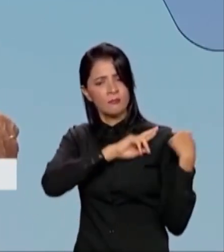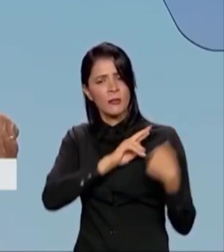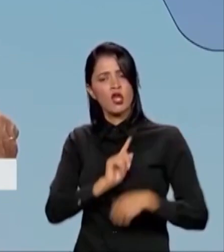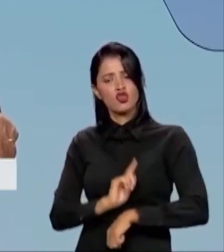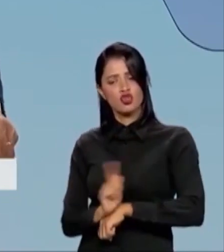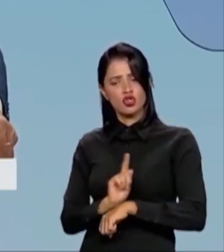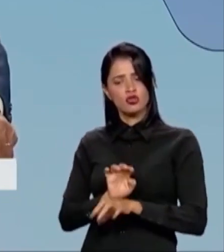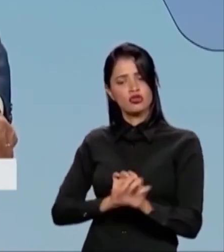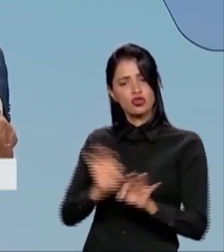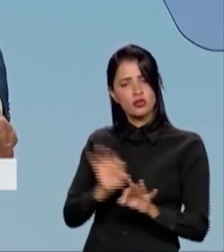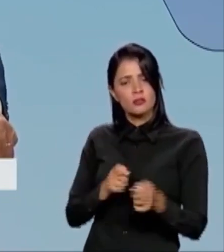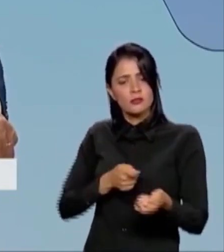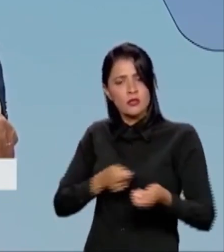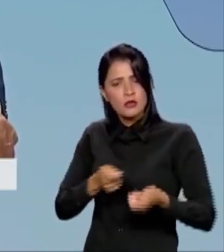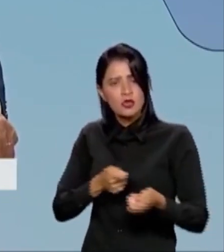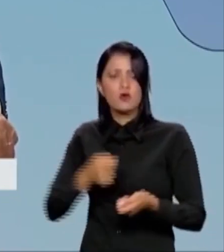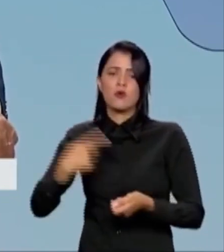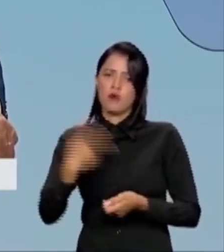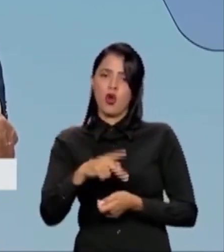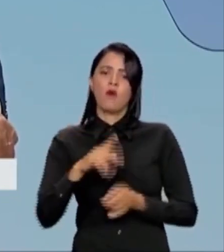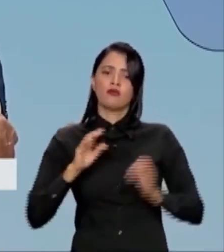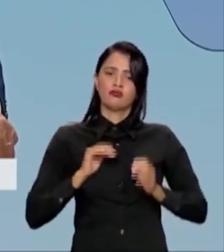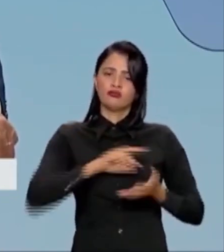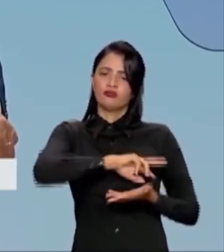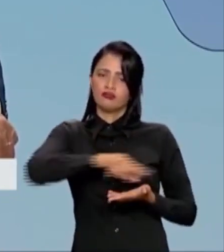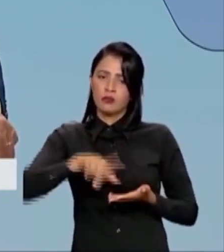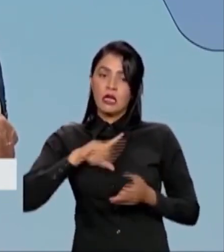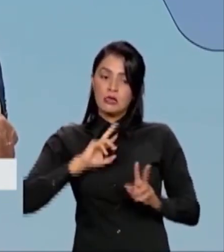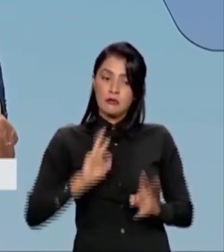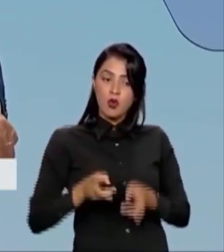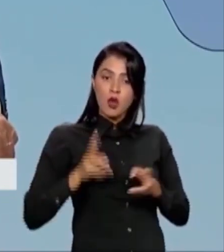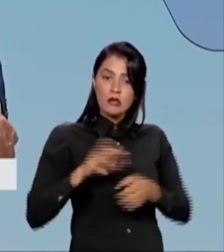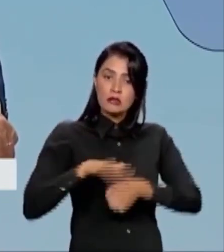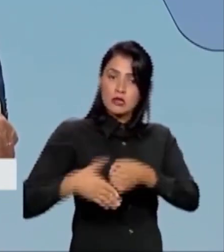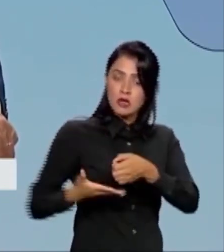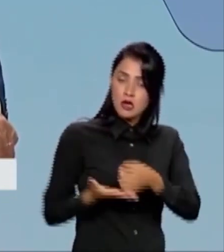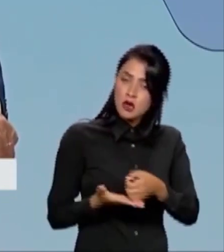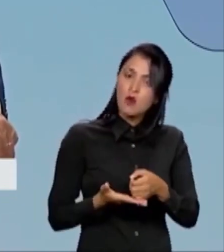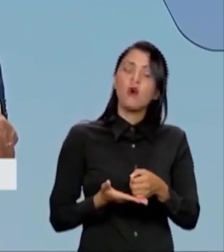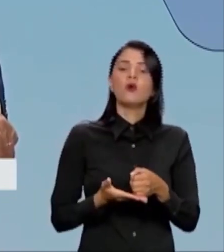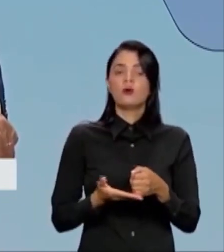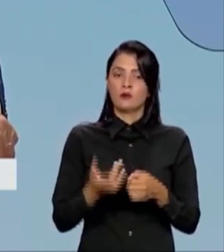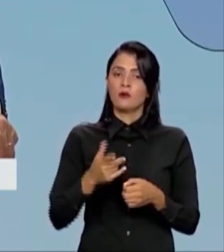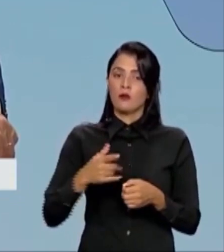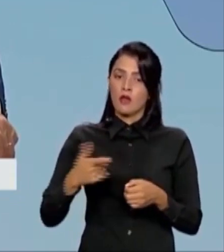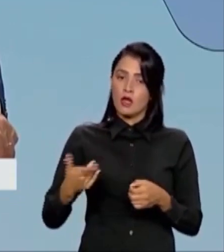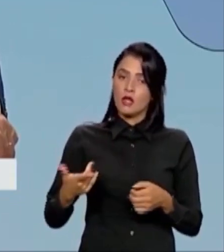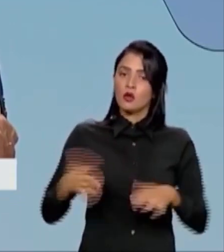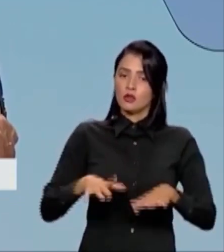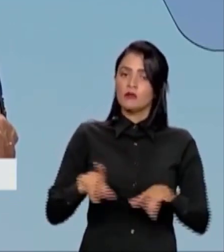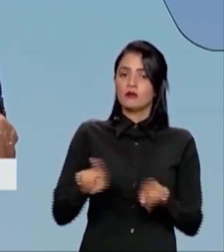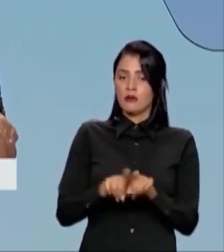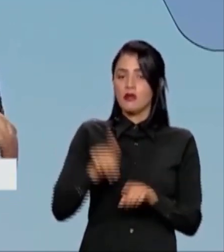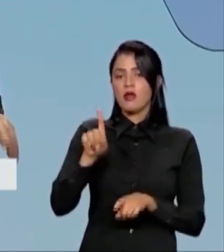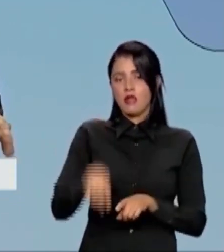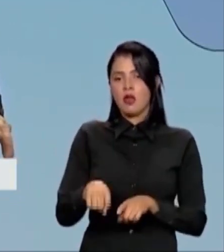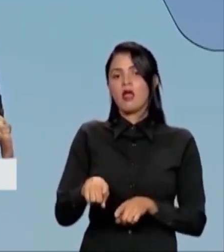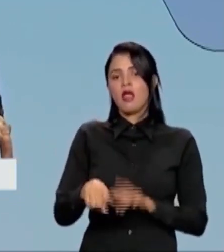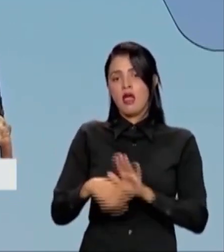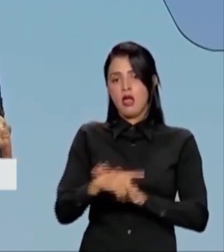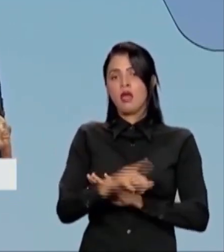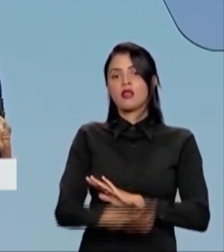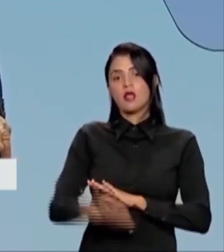gestão de riquezas, cuja preservação e exploração sustentável, de forma inclusiva, é